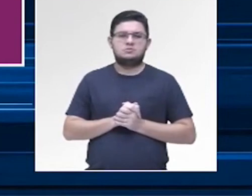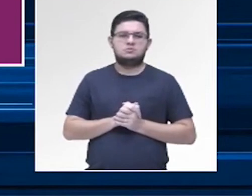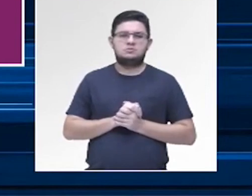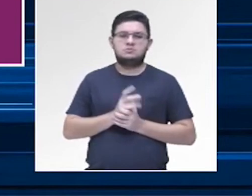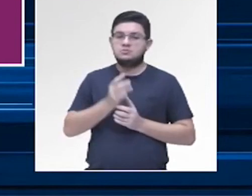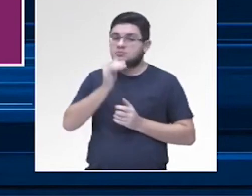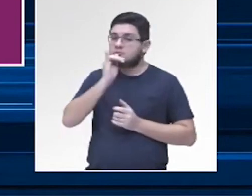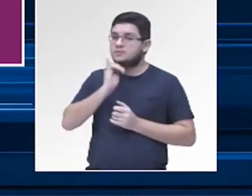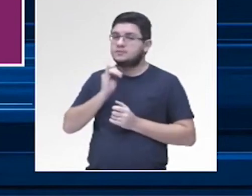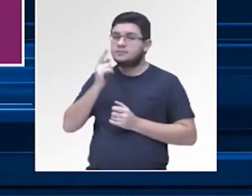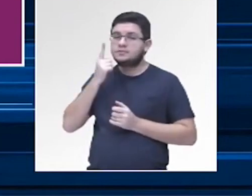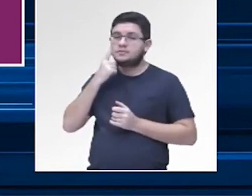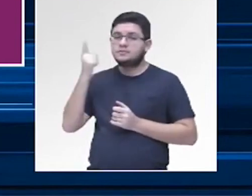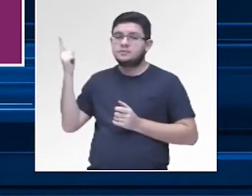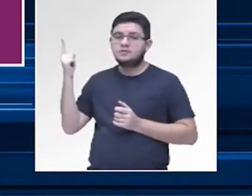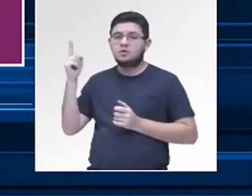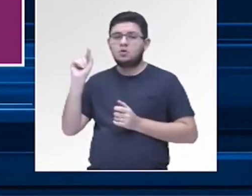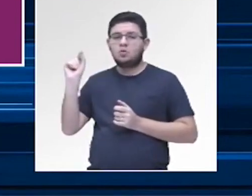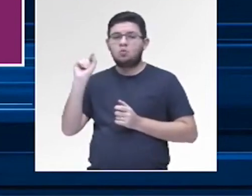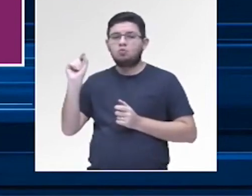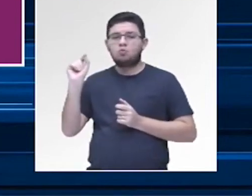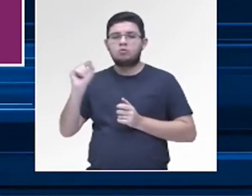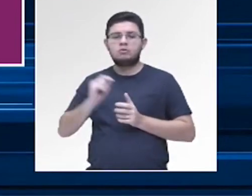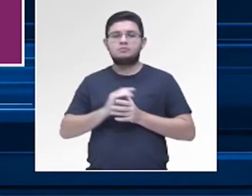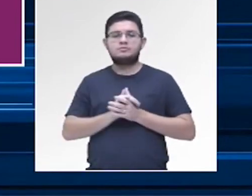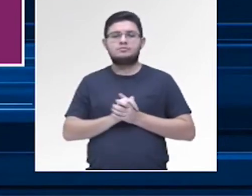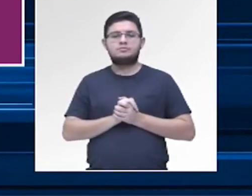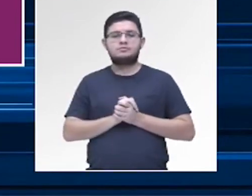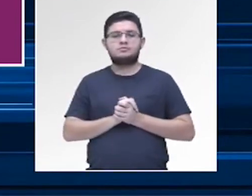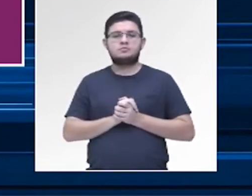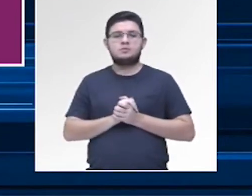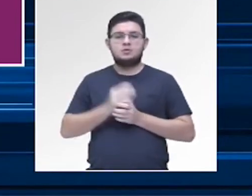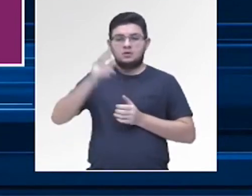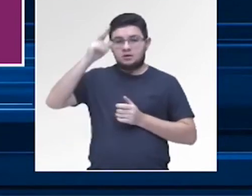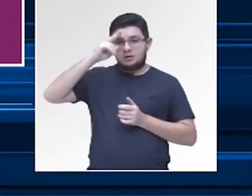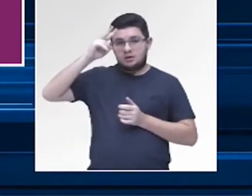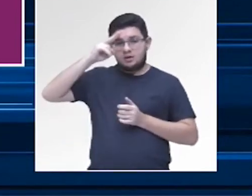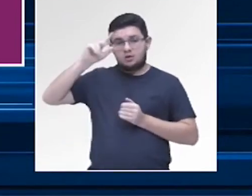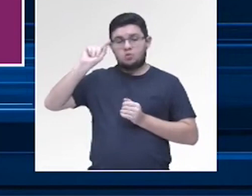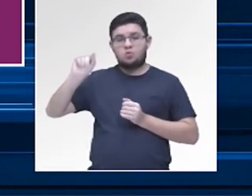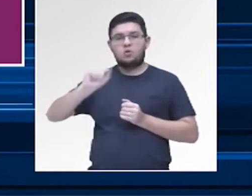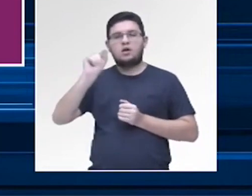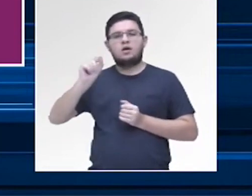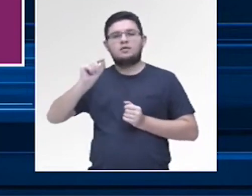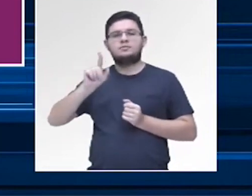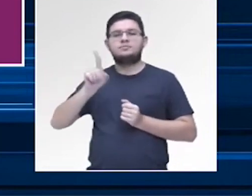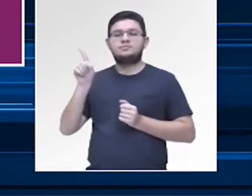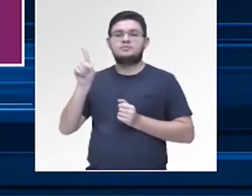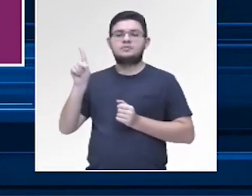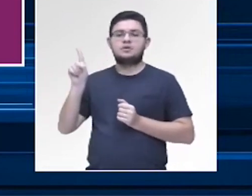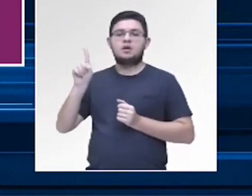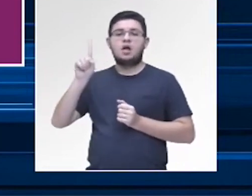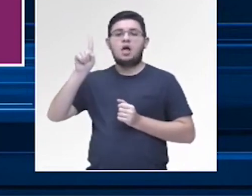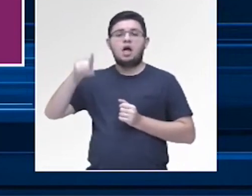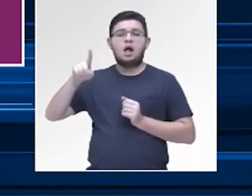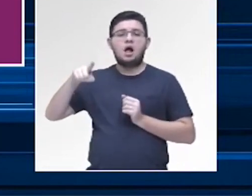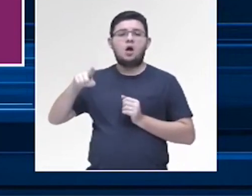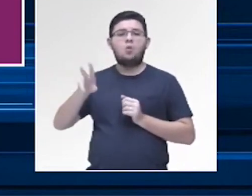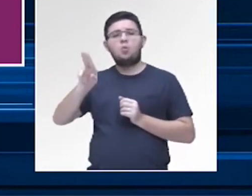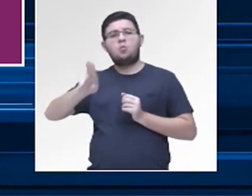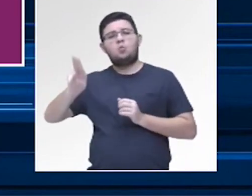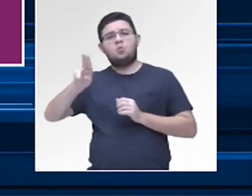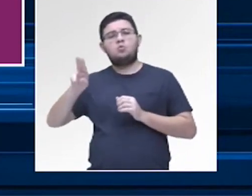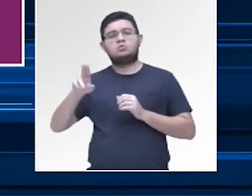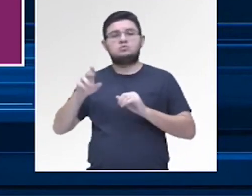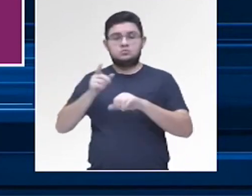Olha o exemplo que eu posso dar para vocês aí, ó. Como eu disse, né, ele vai te diferenciar que aquele